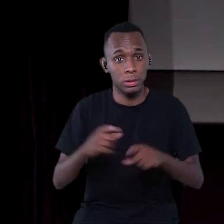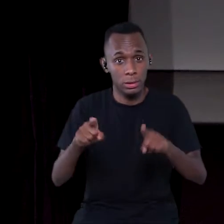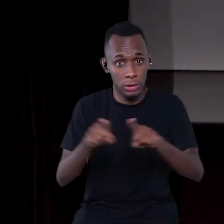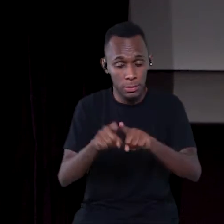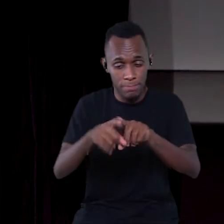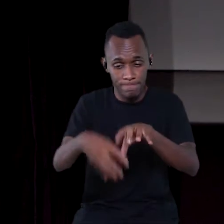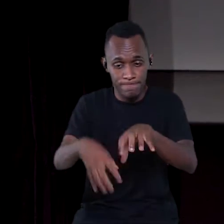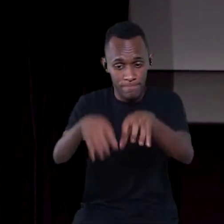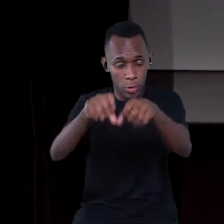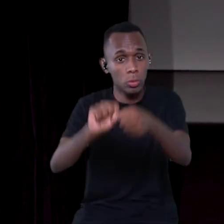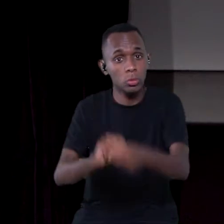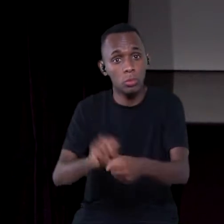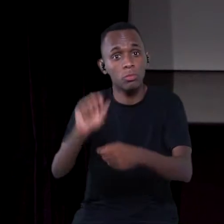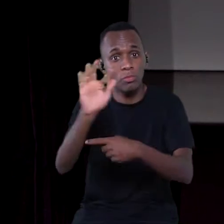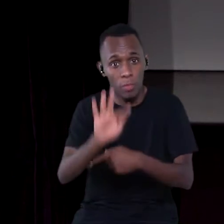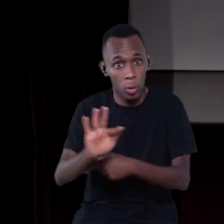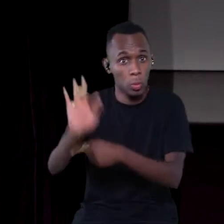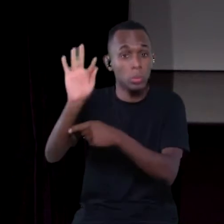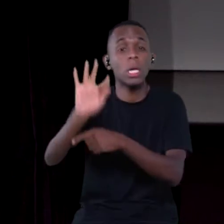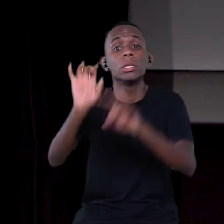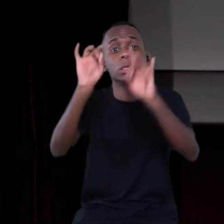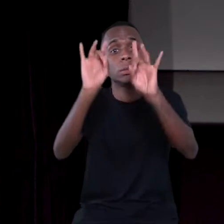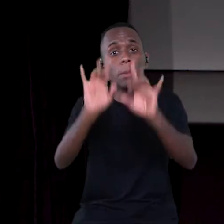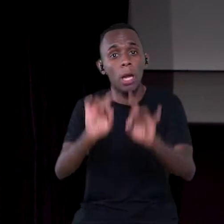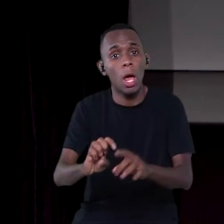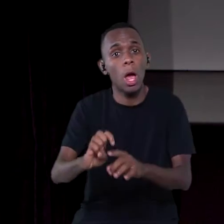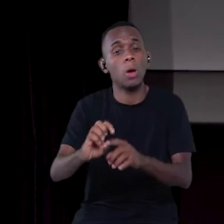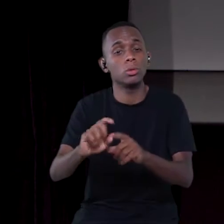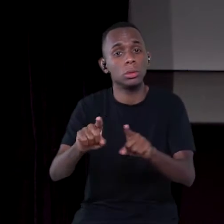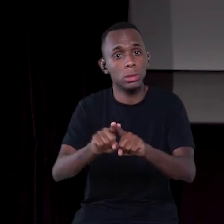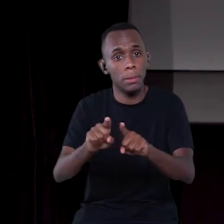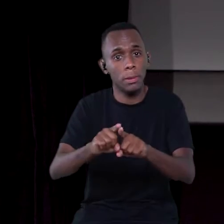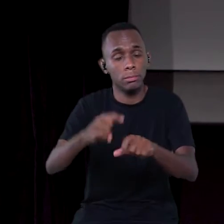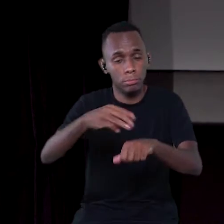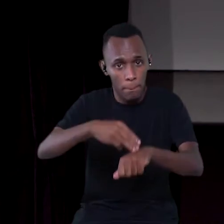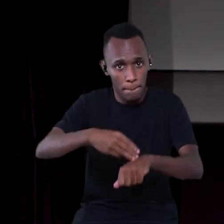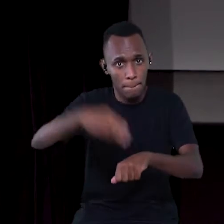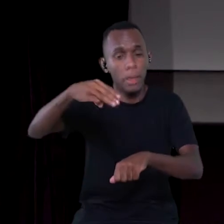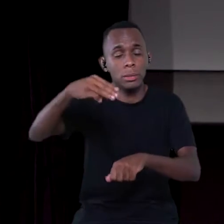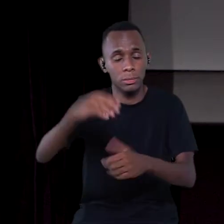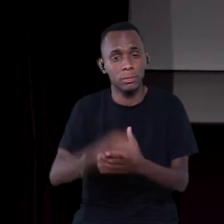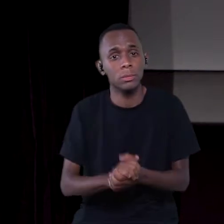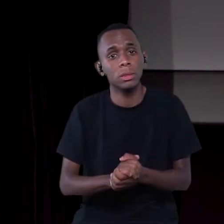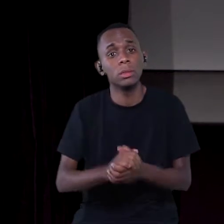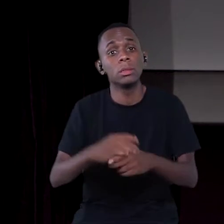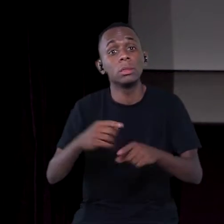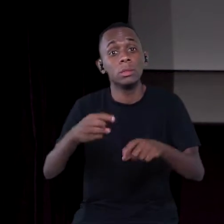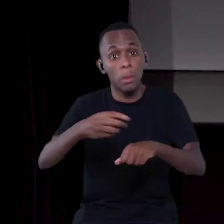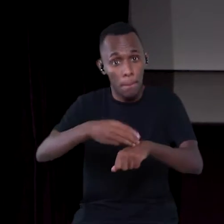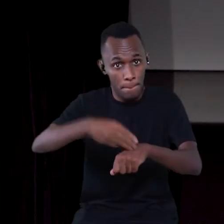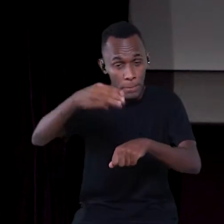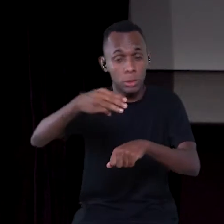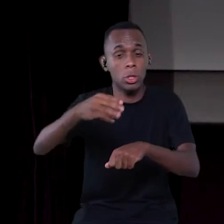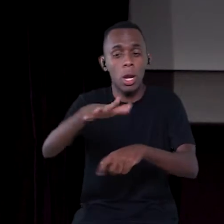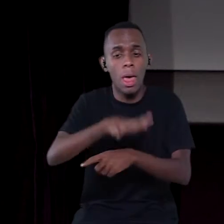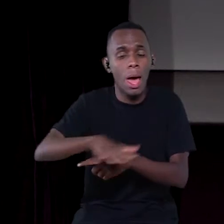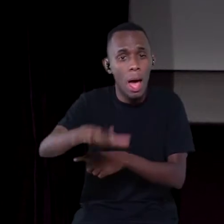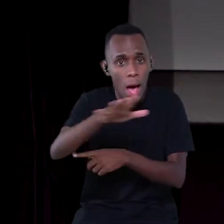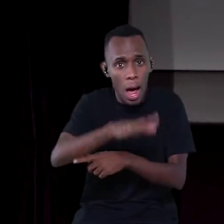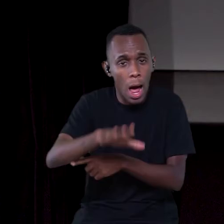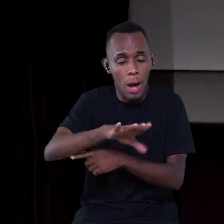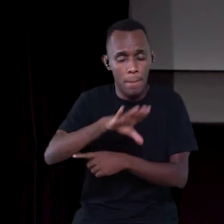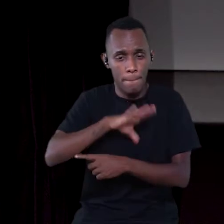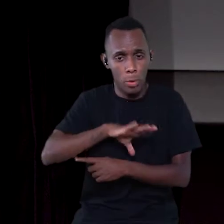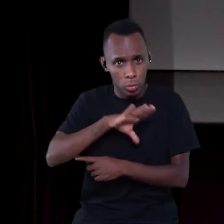em Letras nessa universidade e tornou-se especialista e mestre em Ciências da Religião. Cursou mestrado em Literatura Portuguesa